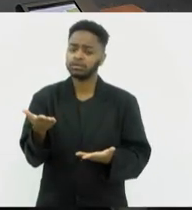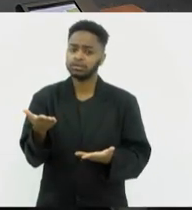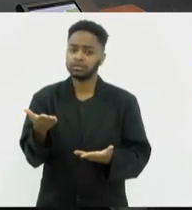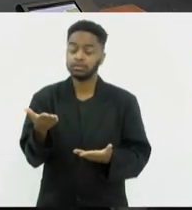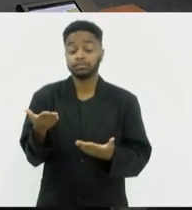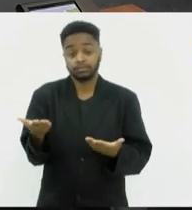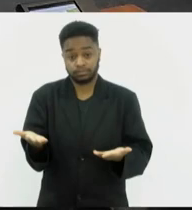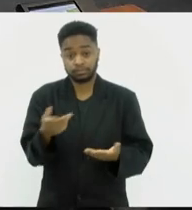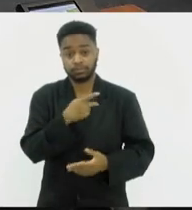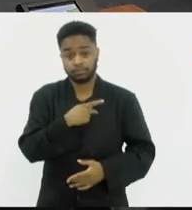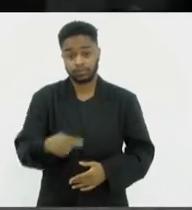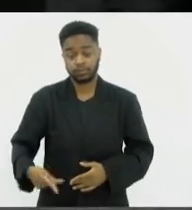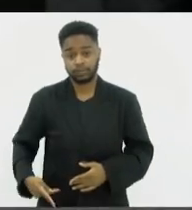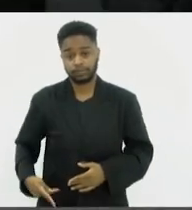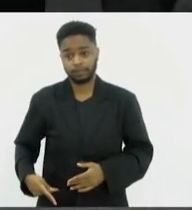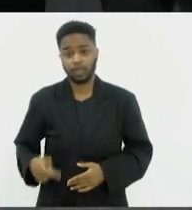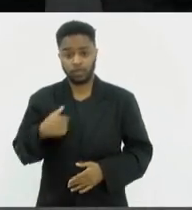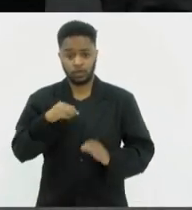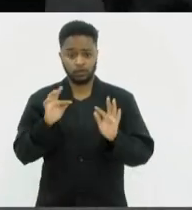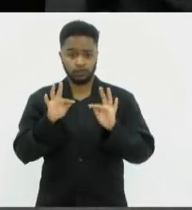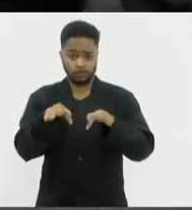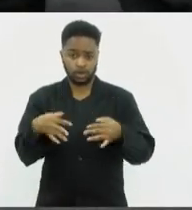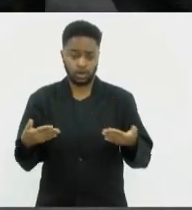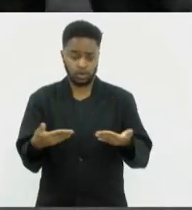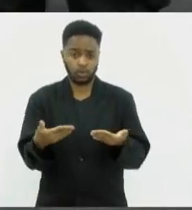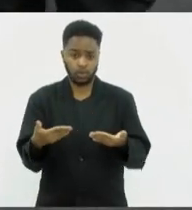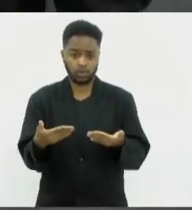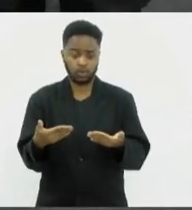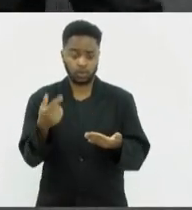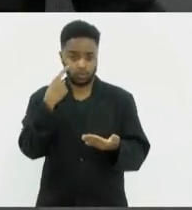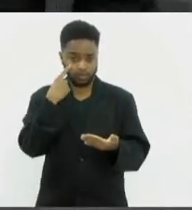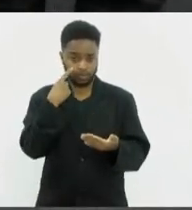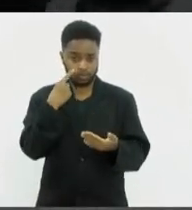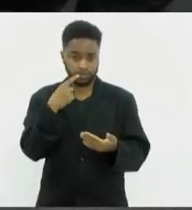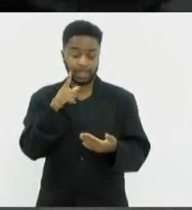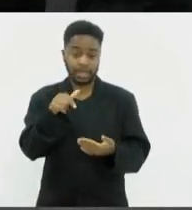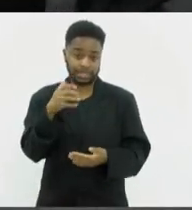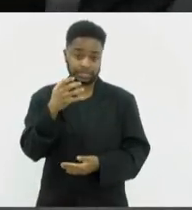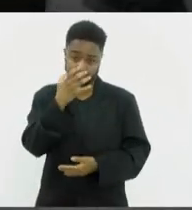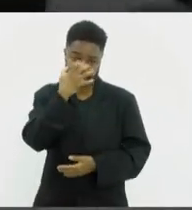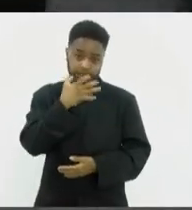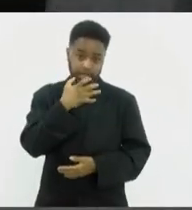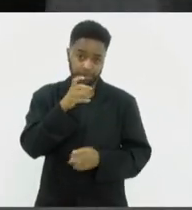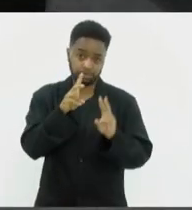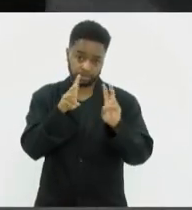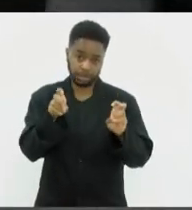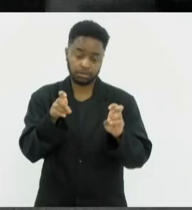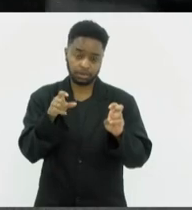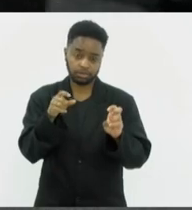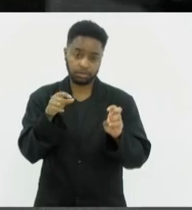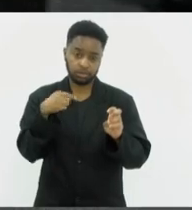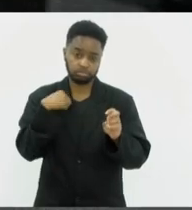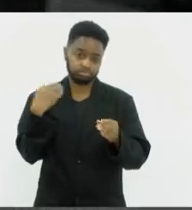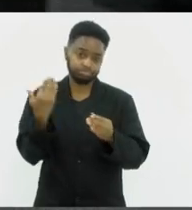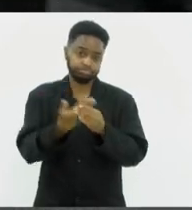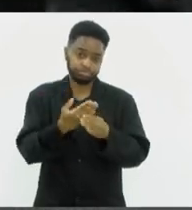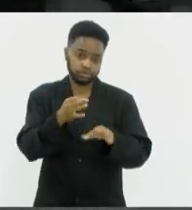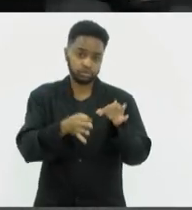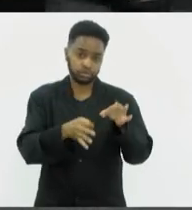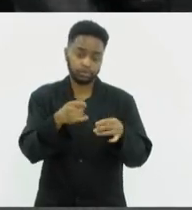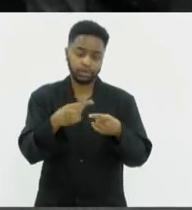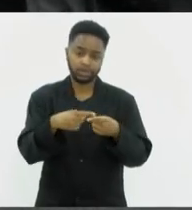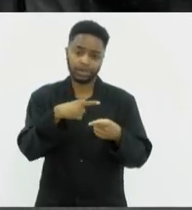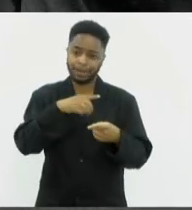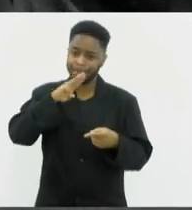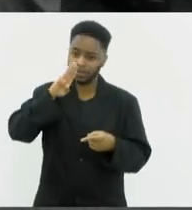presidente, eu vou encerrar aqui. É o seguinte, isso é uma coisa séria que vai ser judicializada. Nós temos milhões